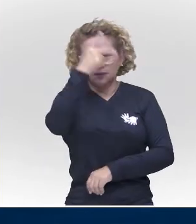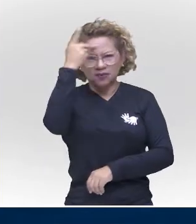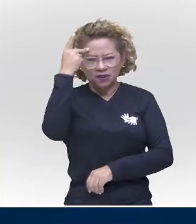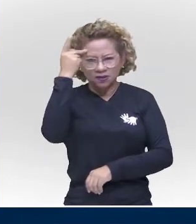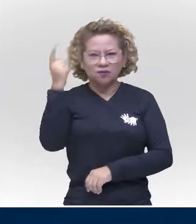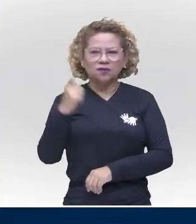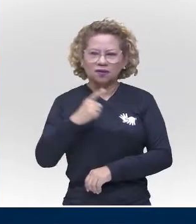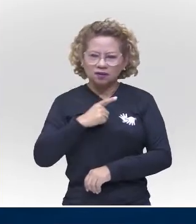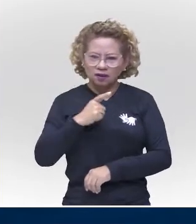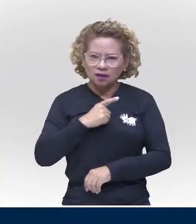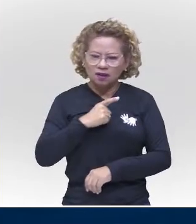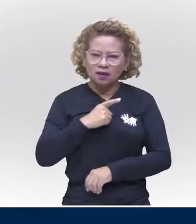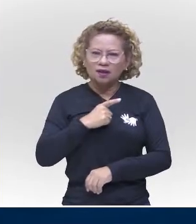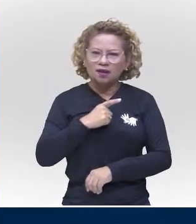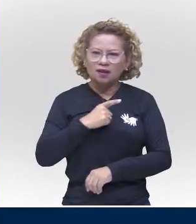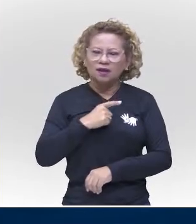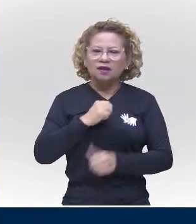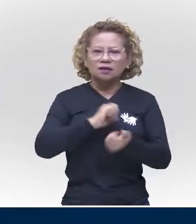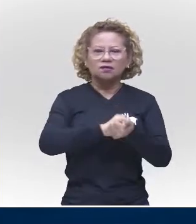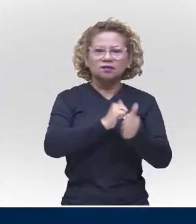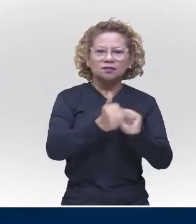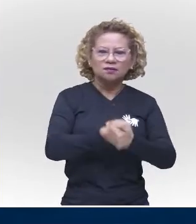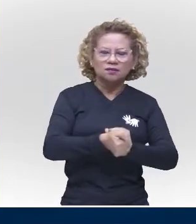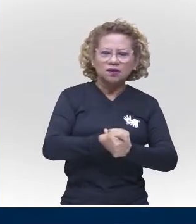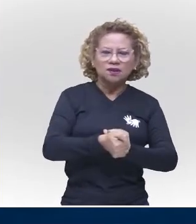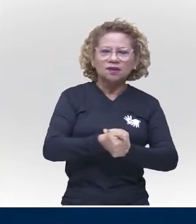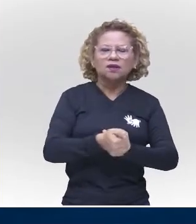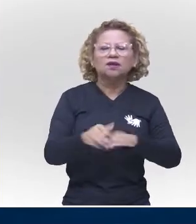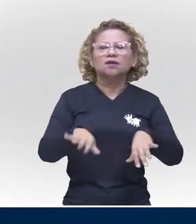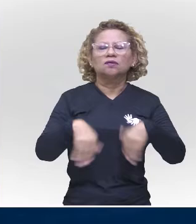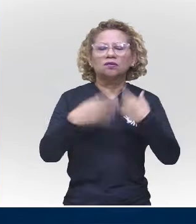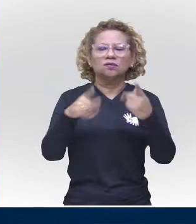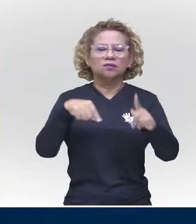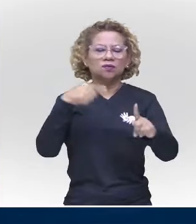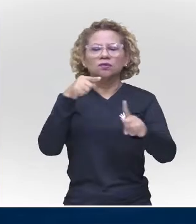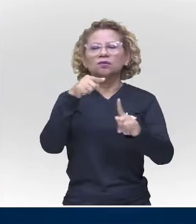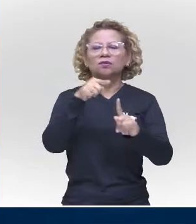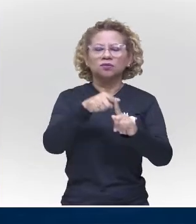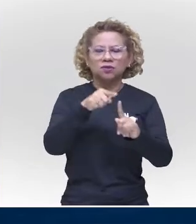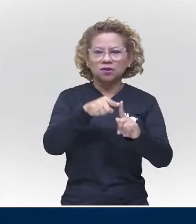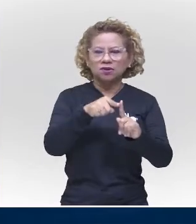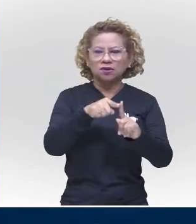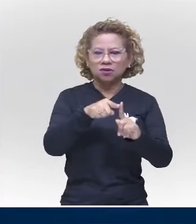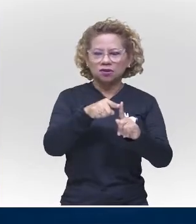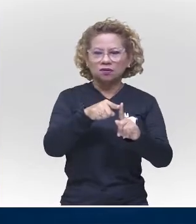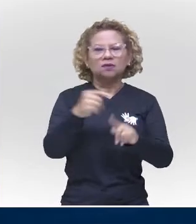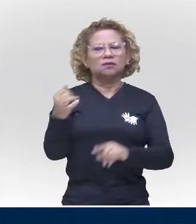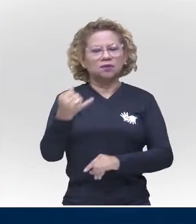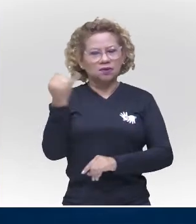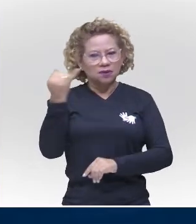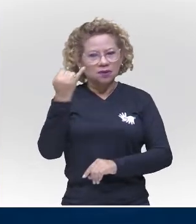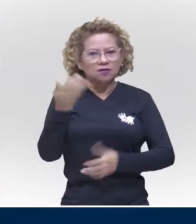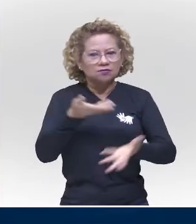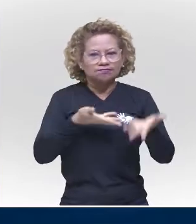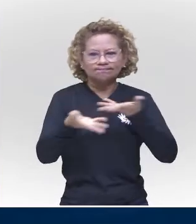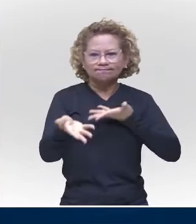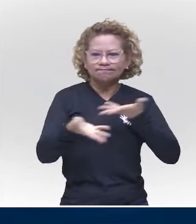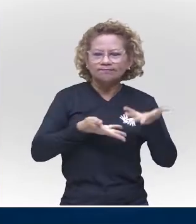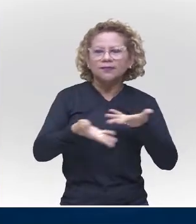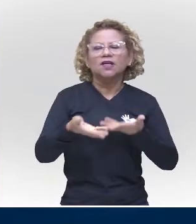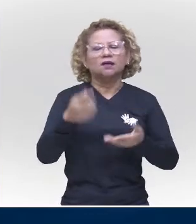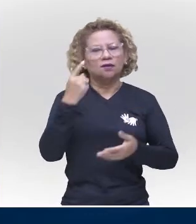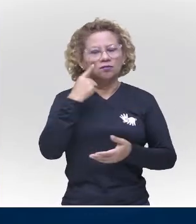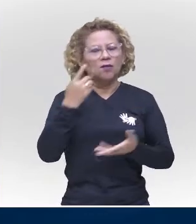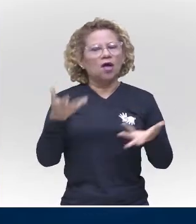esse esporte, da dinâmica e do objetivo do jogo e também na questão da interação. Então eu trouxe